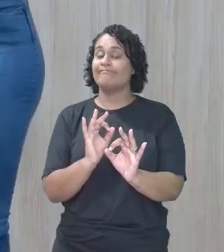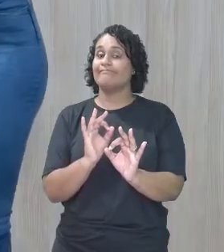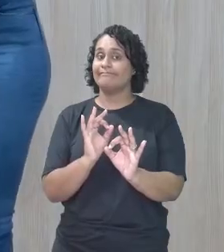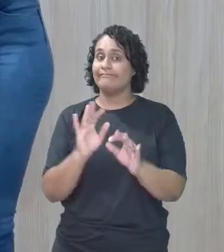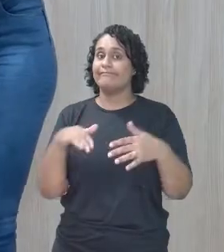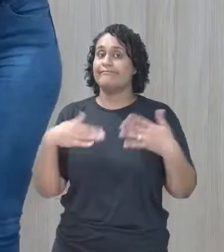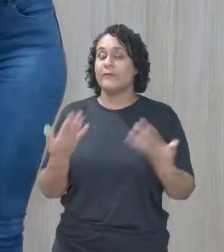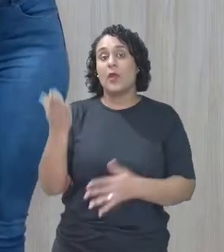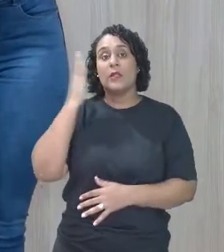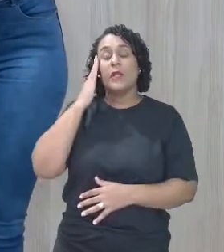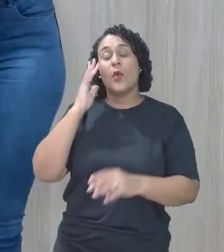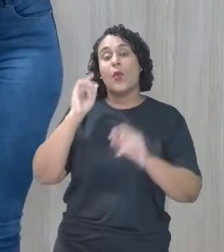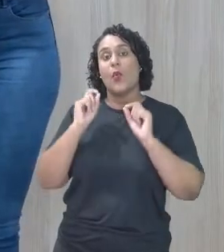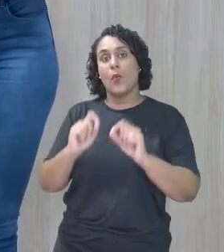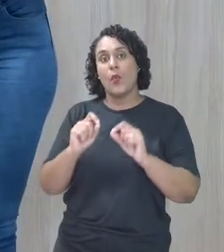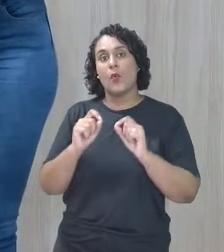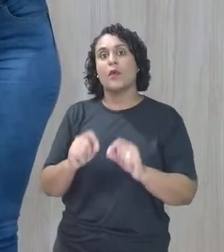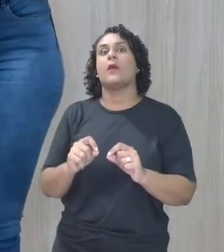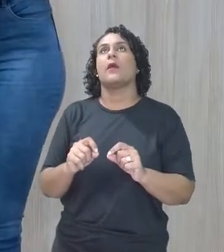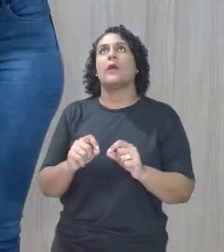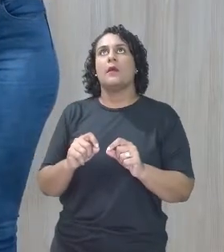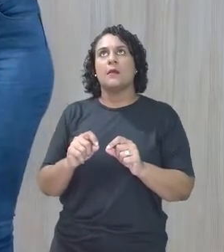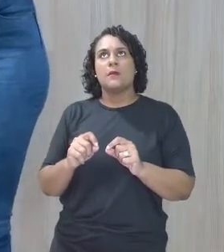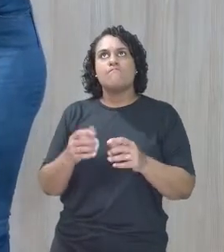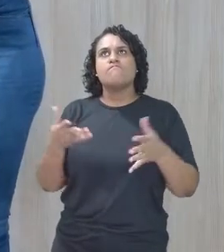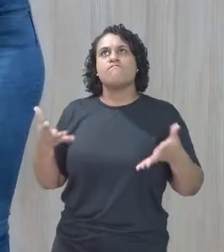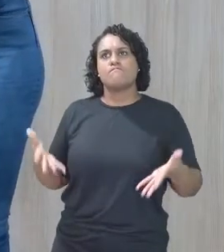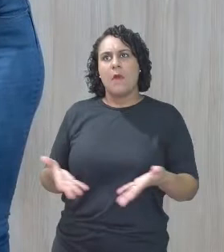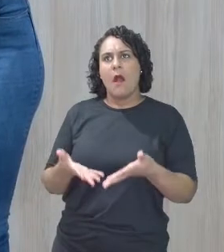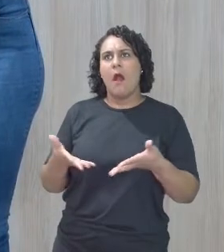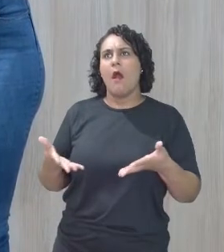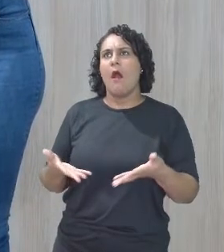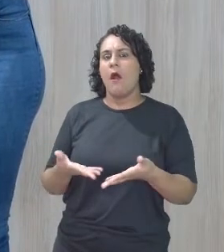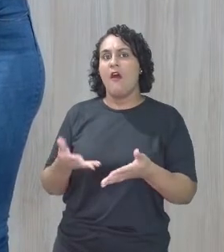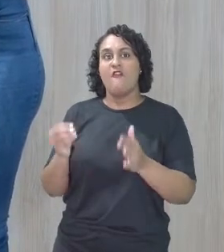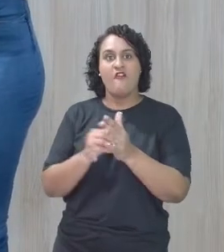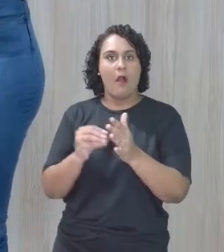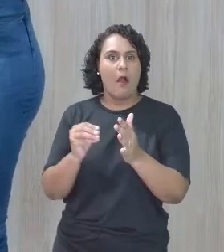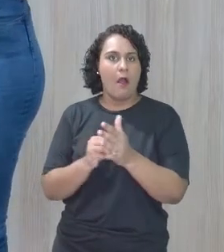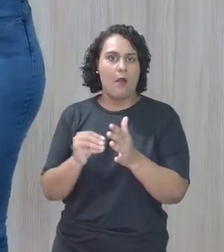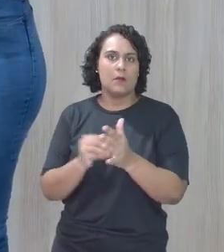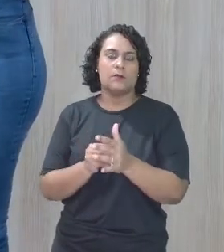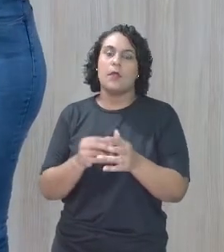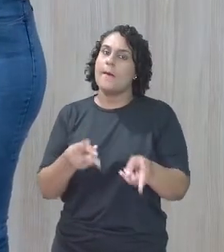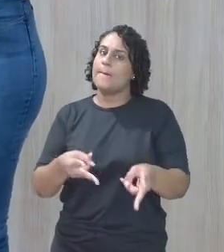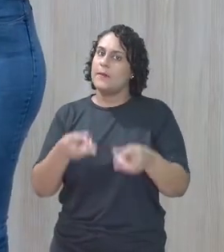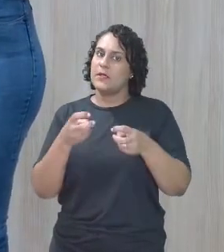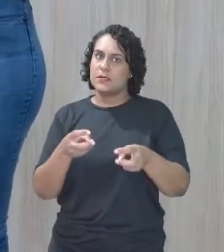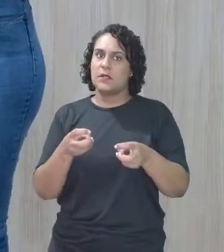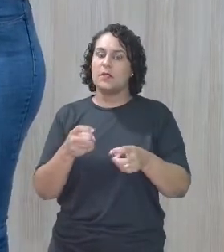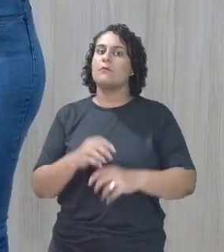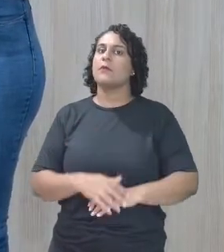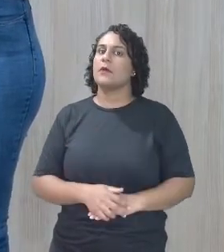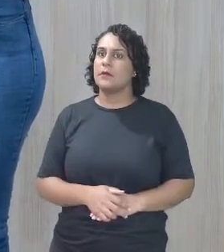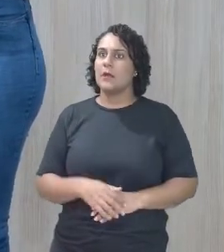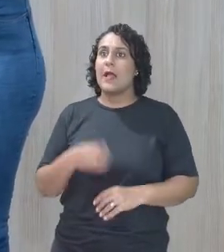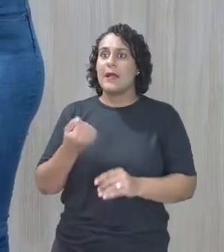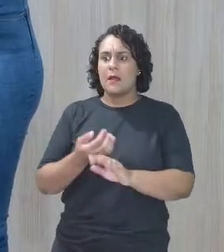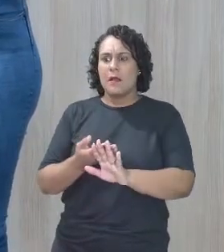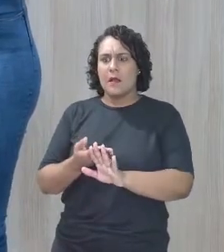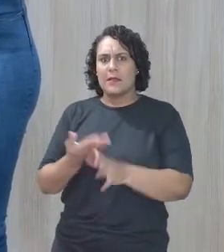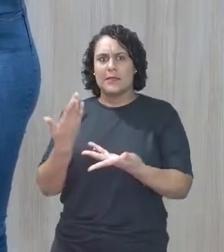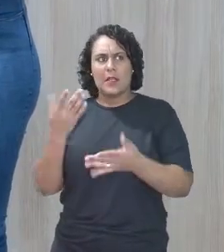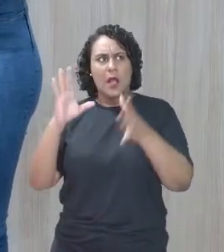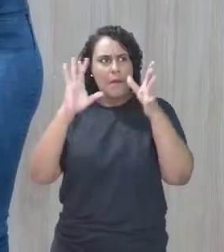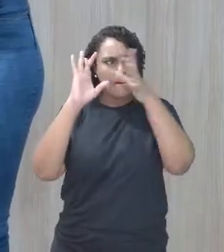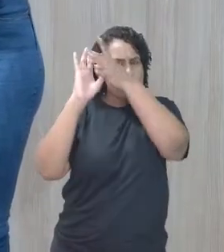Então, a gente entende que isso precipita uma falta de engajamento. Então, perceba o quanto a inseparabilidade